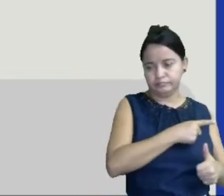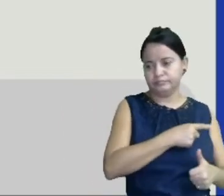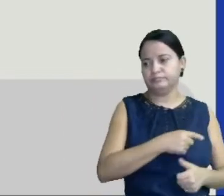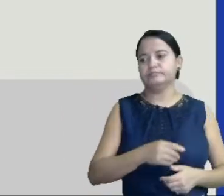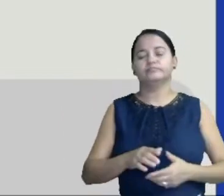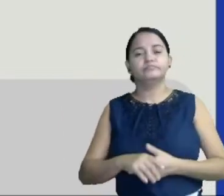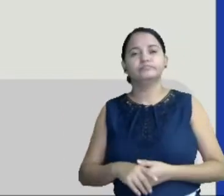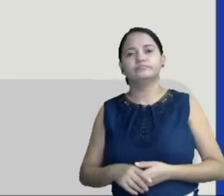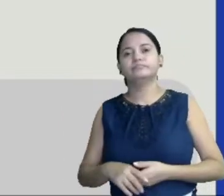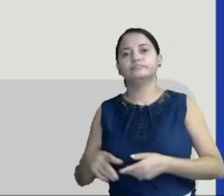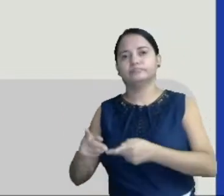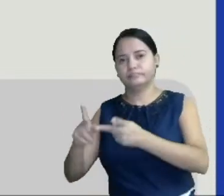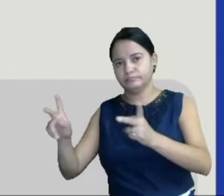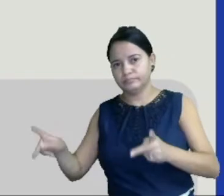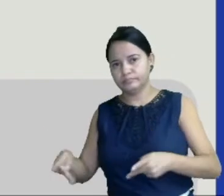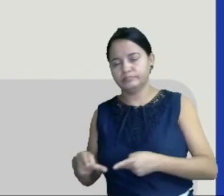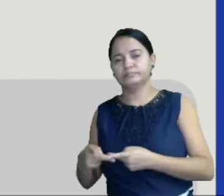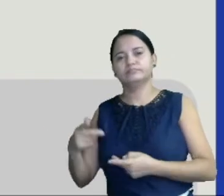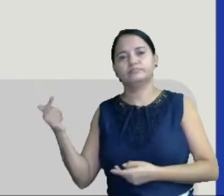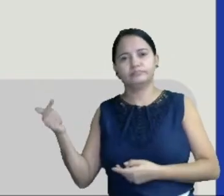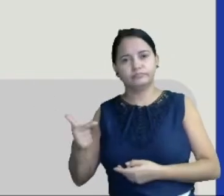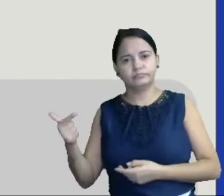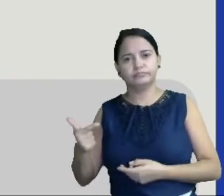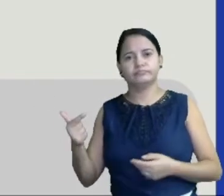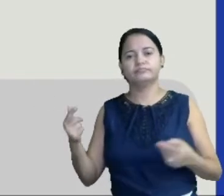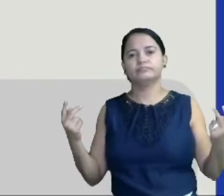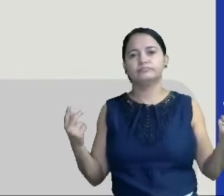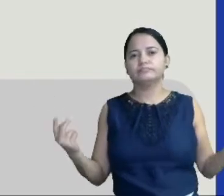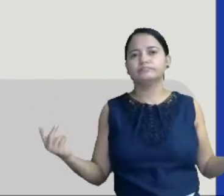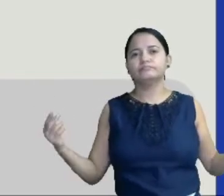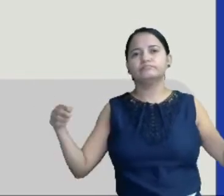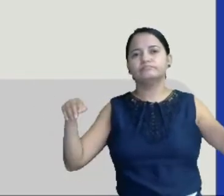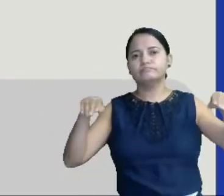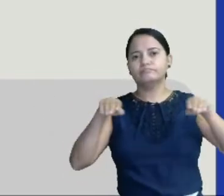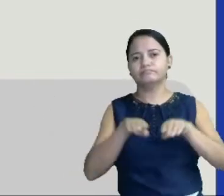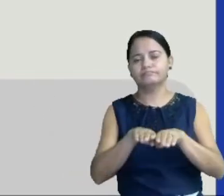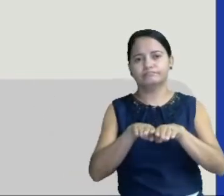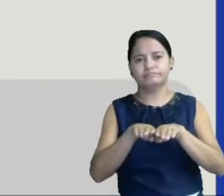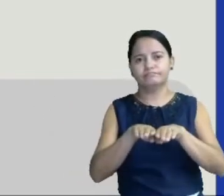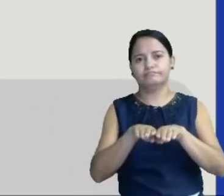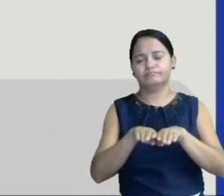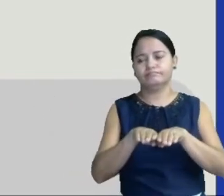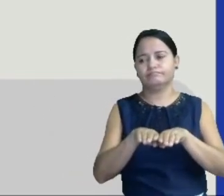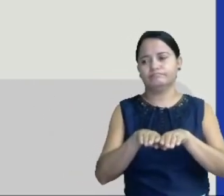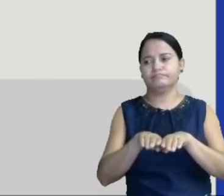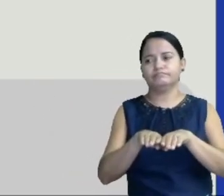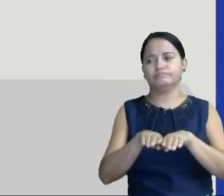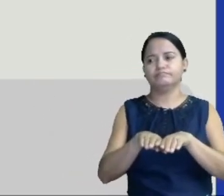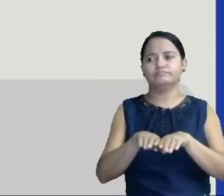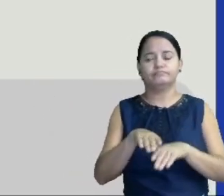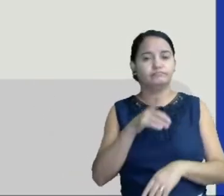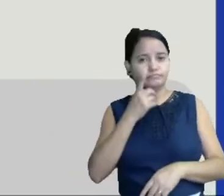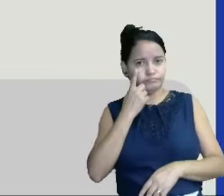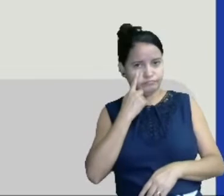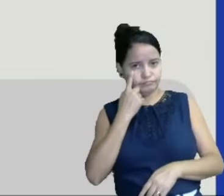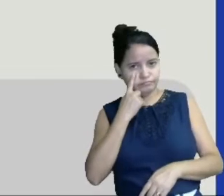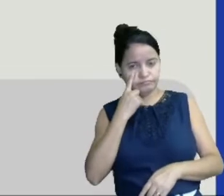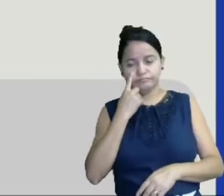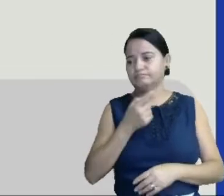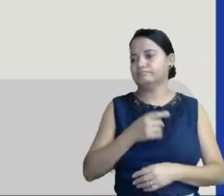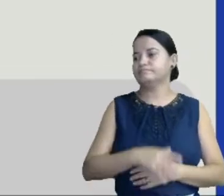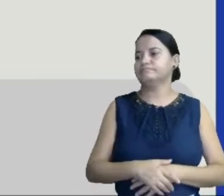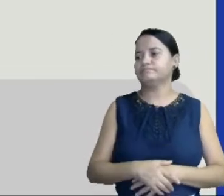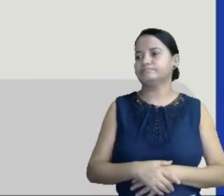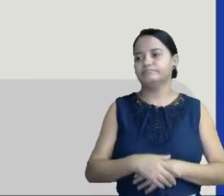juntar o que tá no segundo prato eu vou ter um equilíbrio porque as medidas são iguais tá então vejam que a